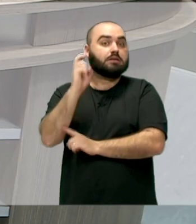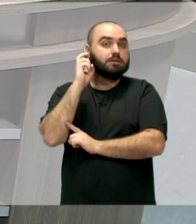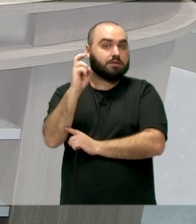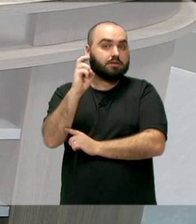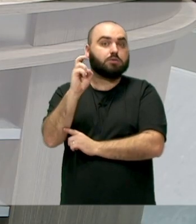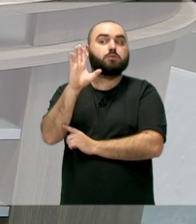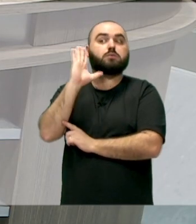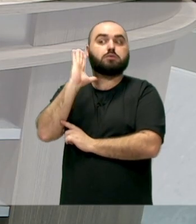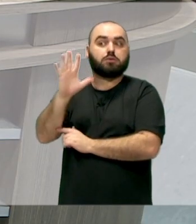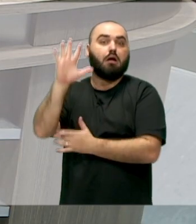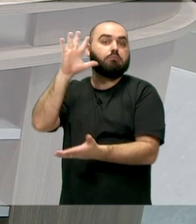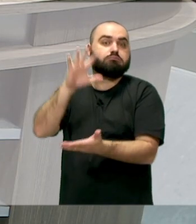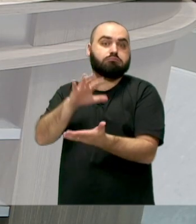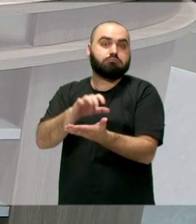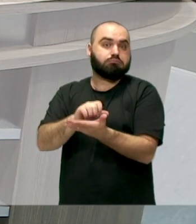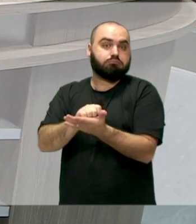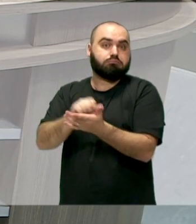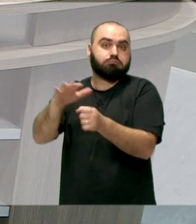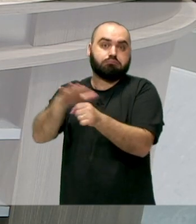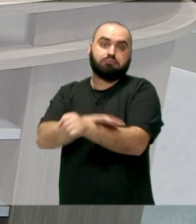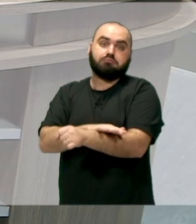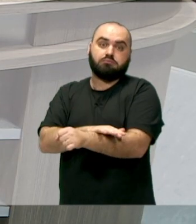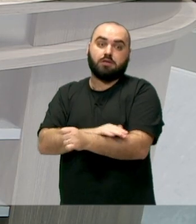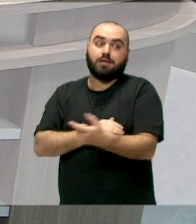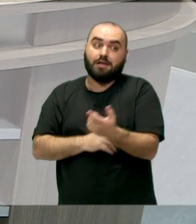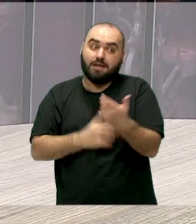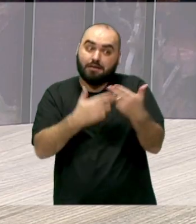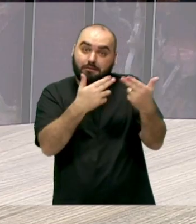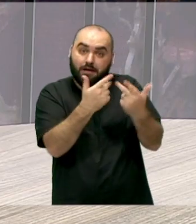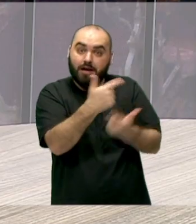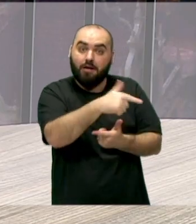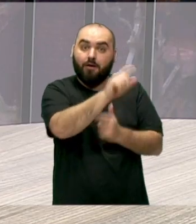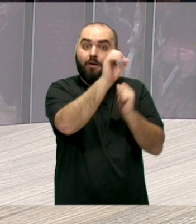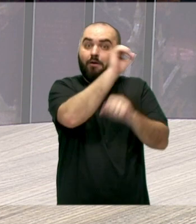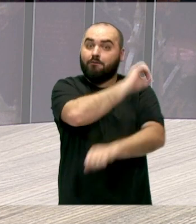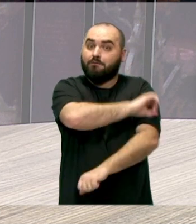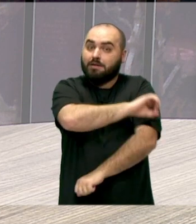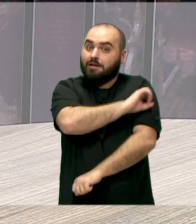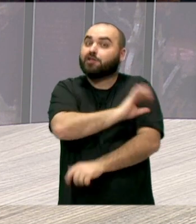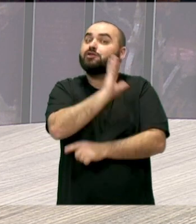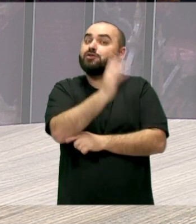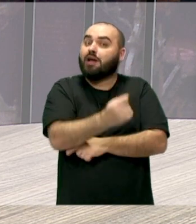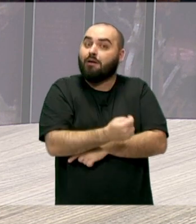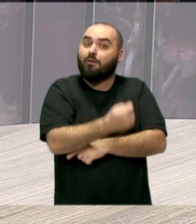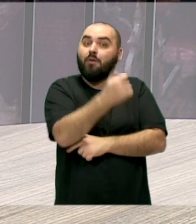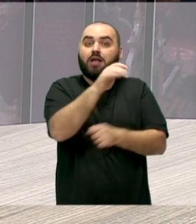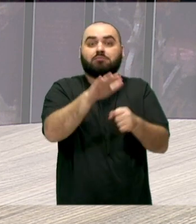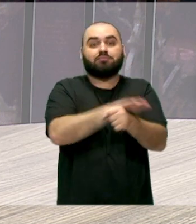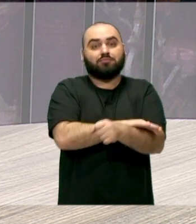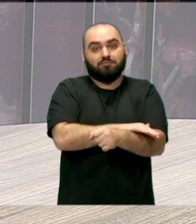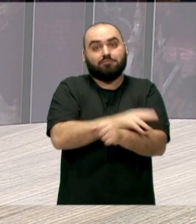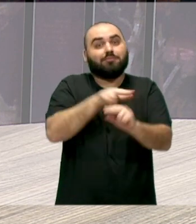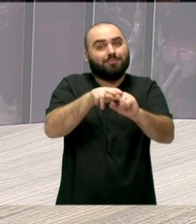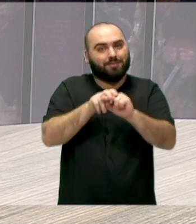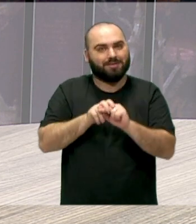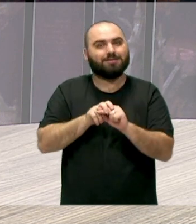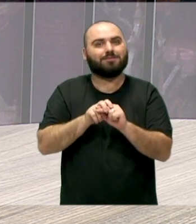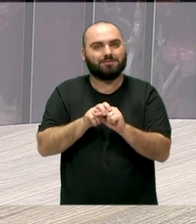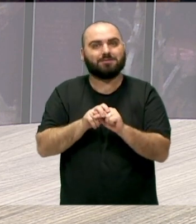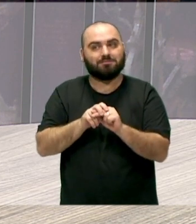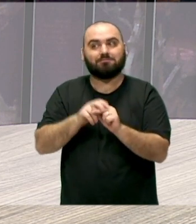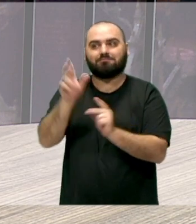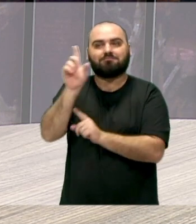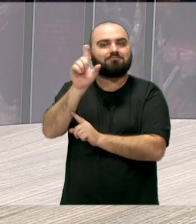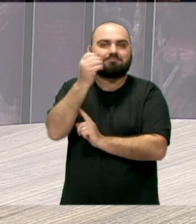já esgotaram e tem muitas que estão pela boa. Então a procura tem sido muito boa, assim, o retorno que a